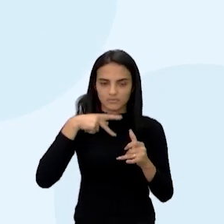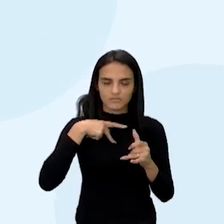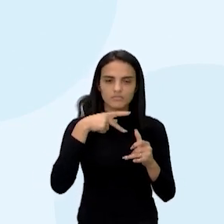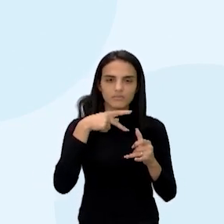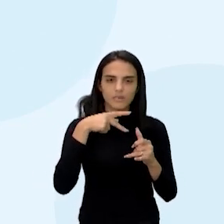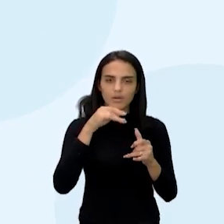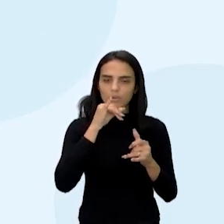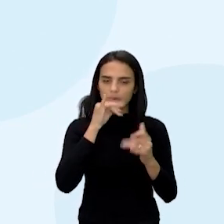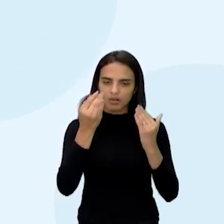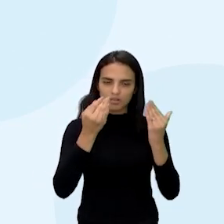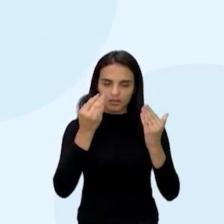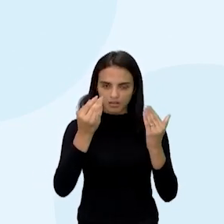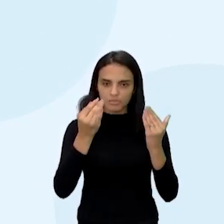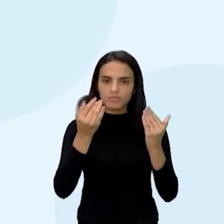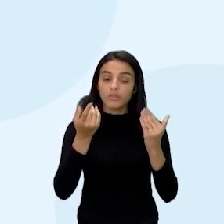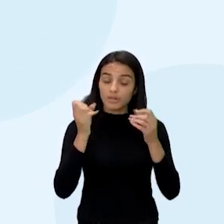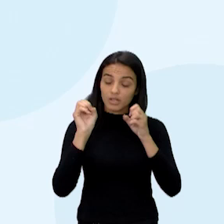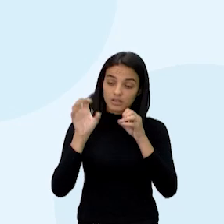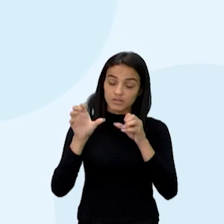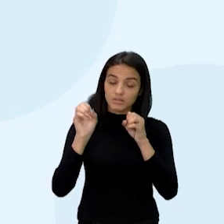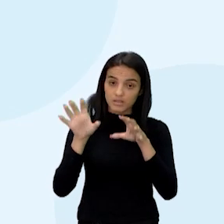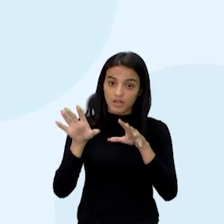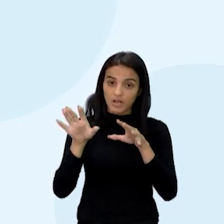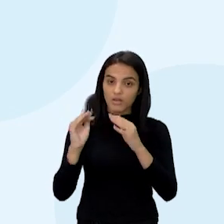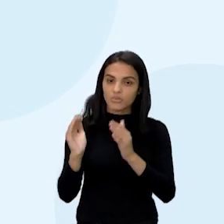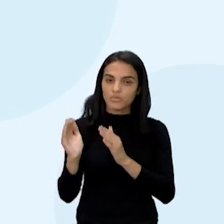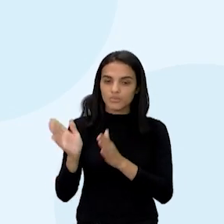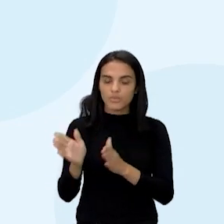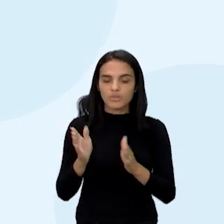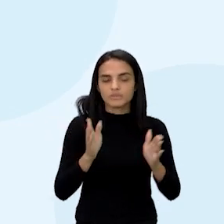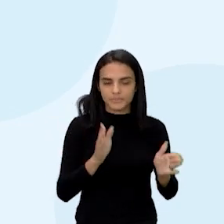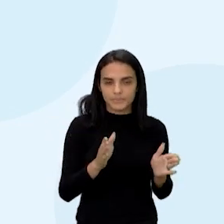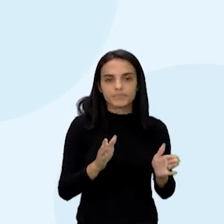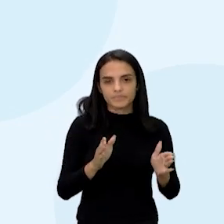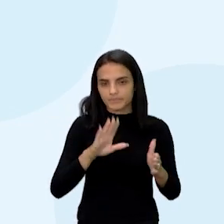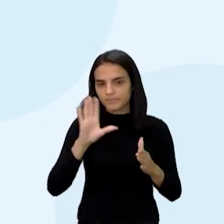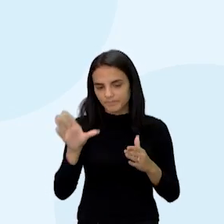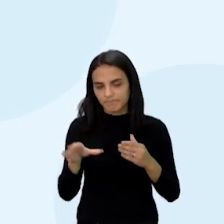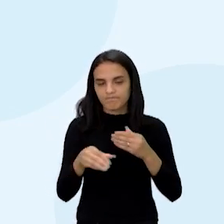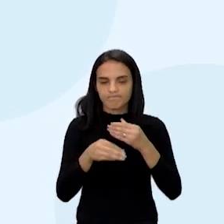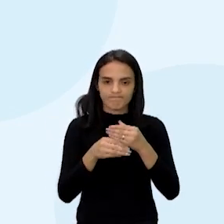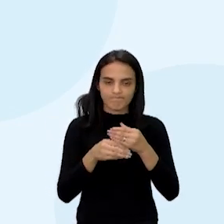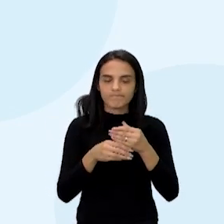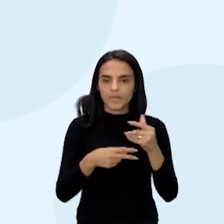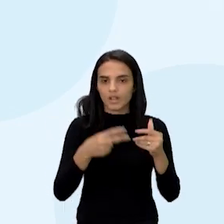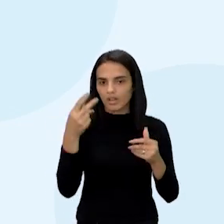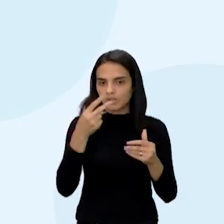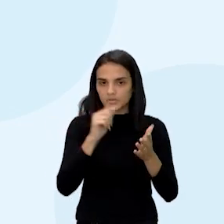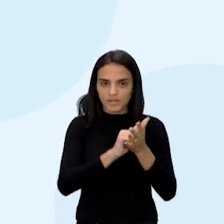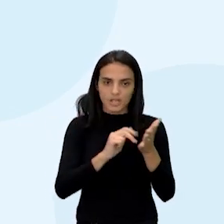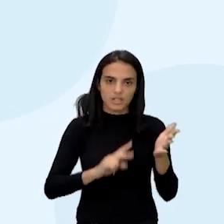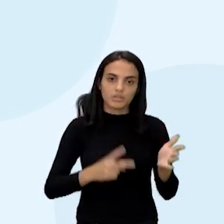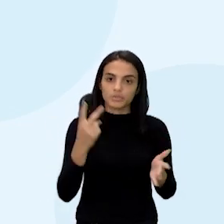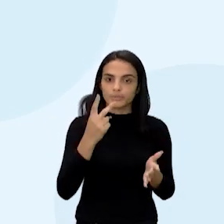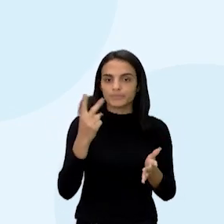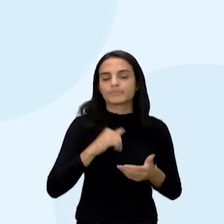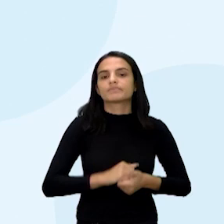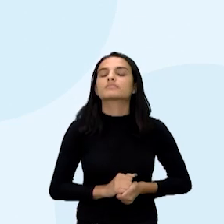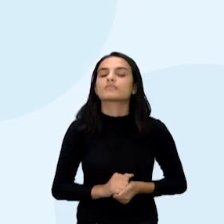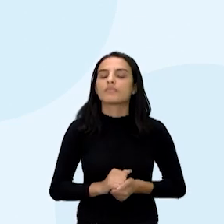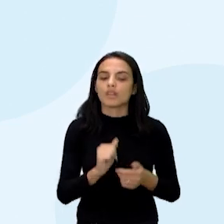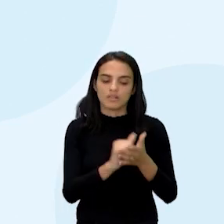exemplo, eu vou ter que ensinar alguns procedimentos, e isso faz parte do enriquecimento de tipo 2. E o próximo,